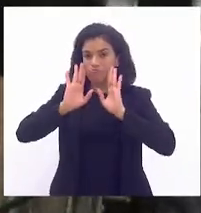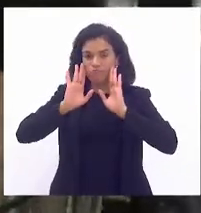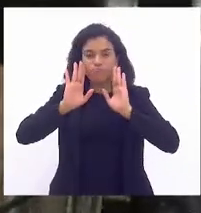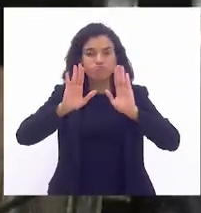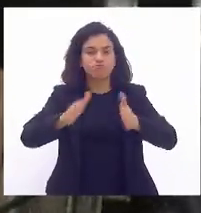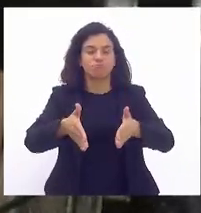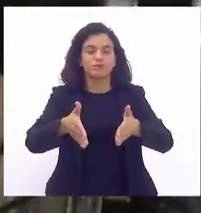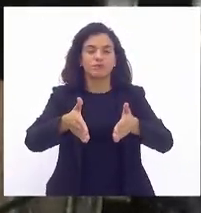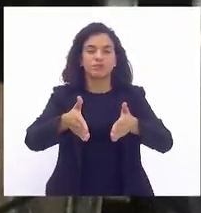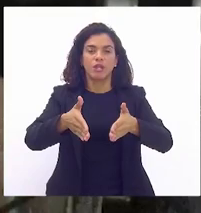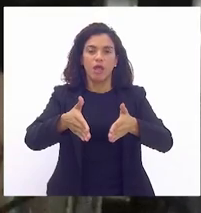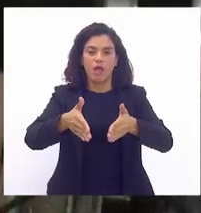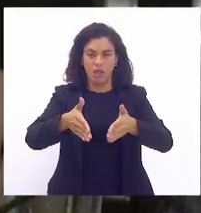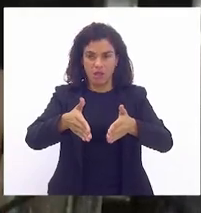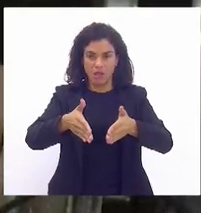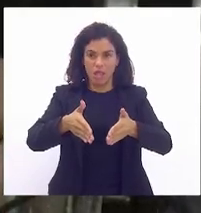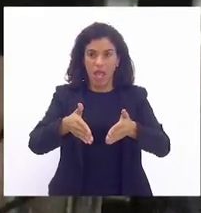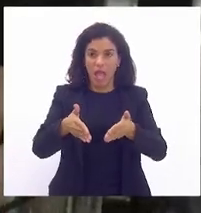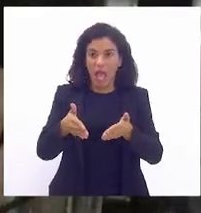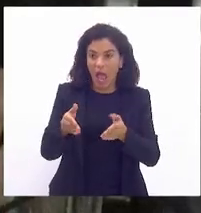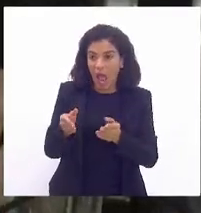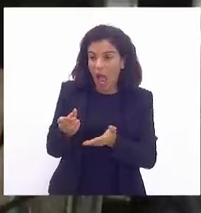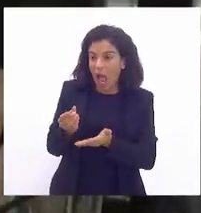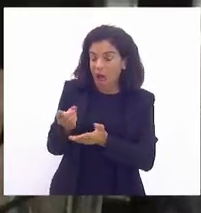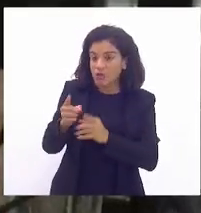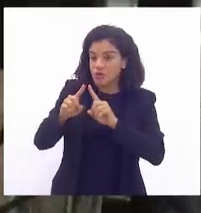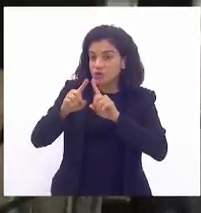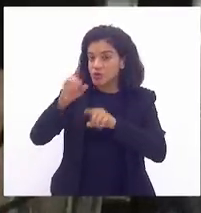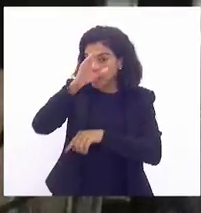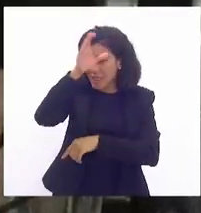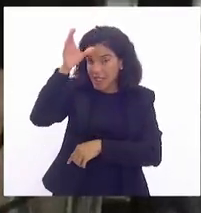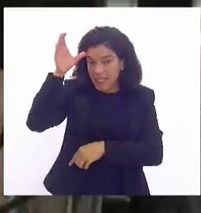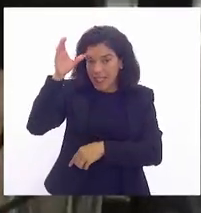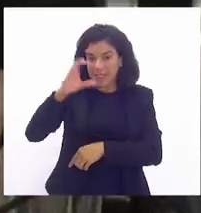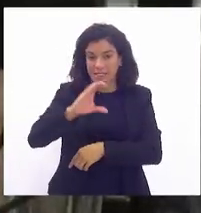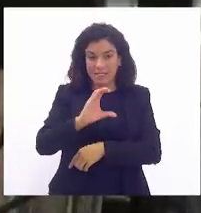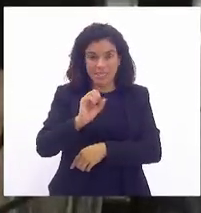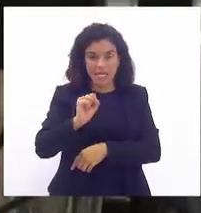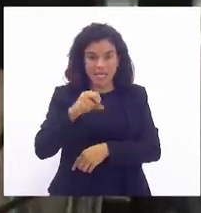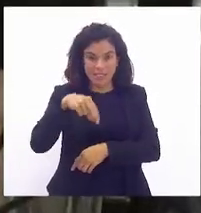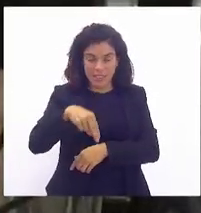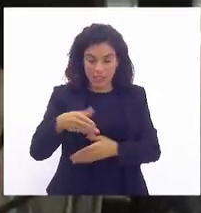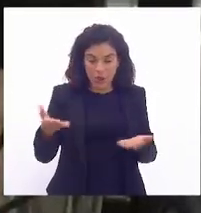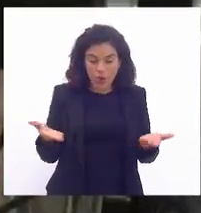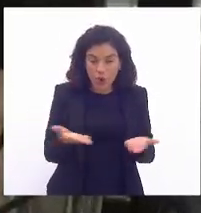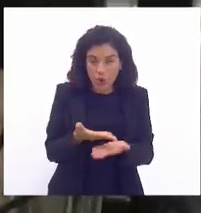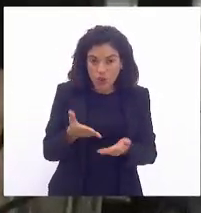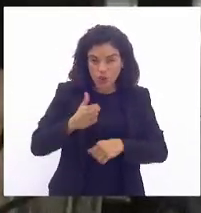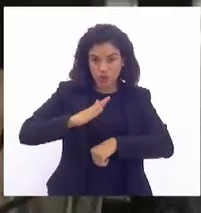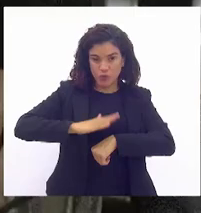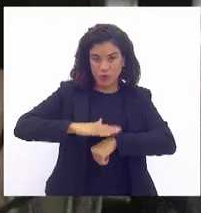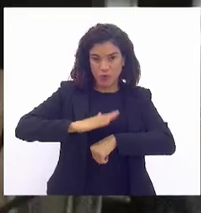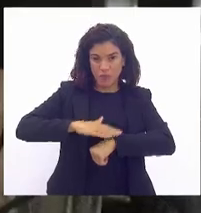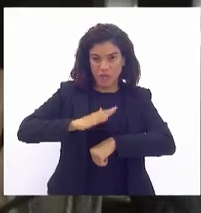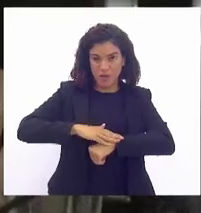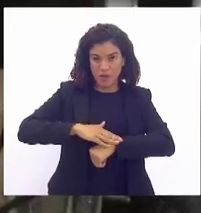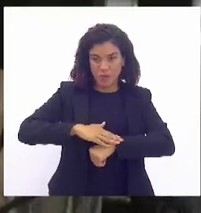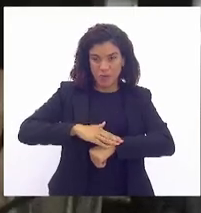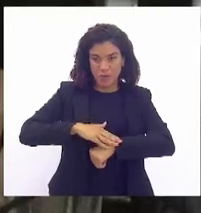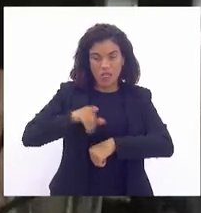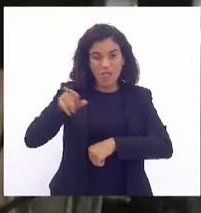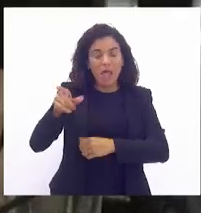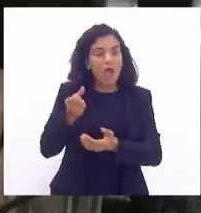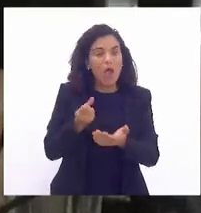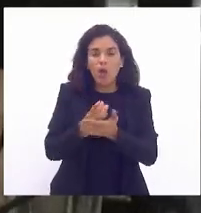direcionada aos compradores da CSN, dizendo que hoje, no momento, eles estão